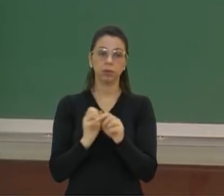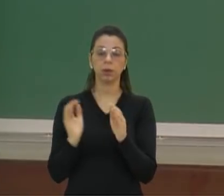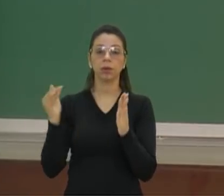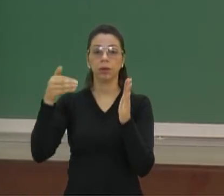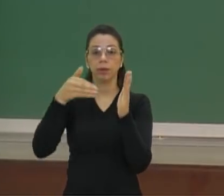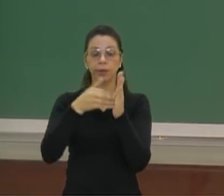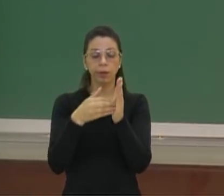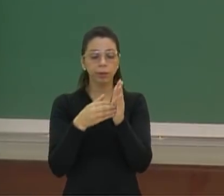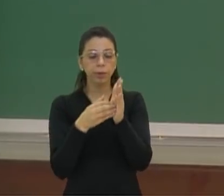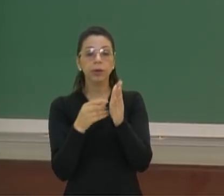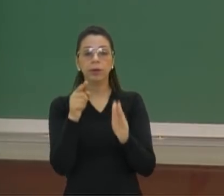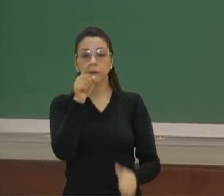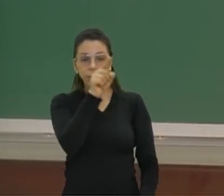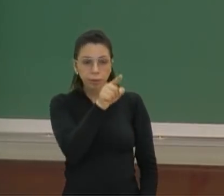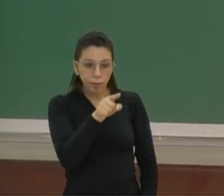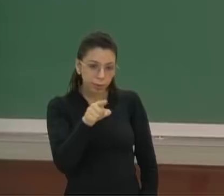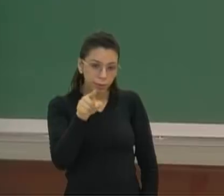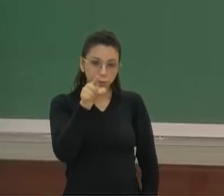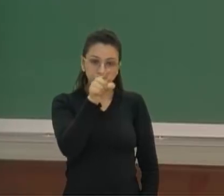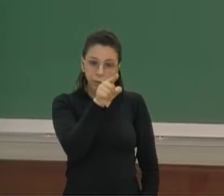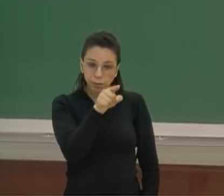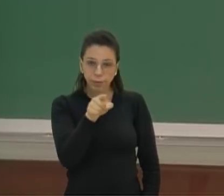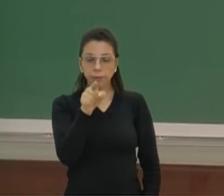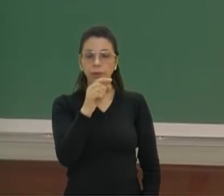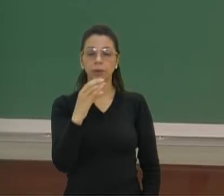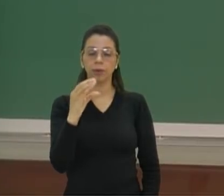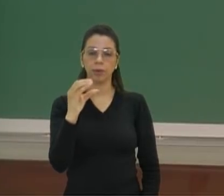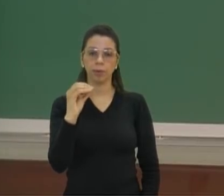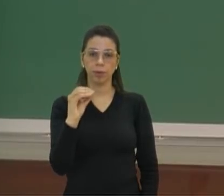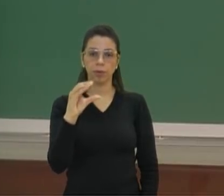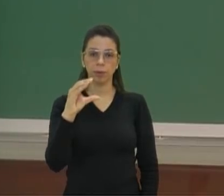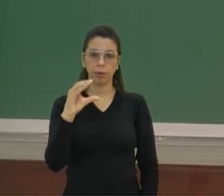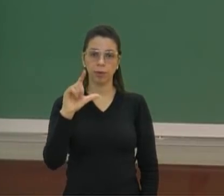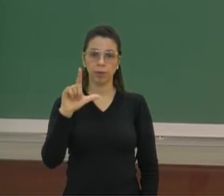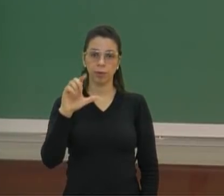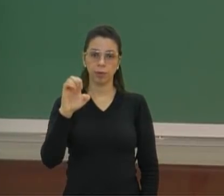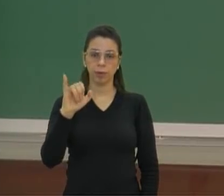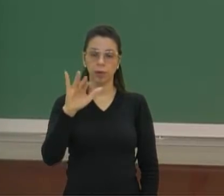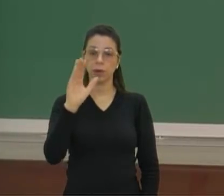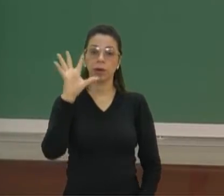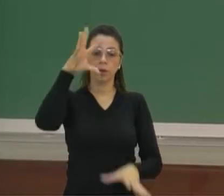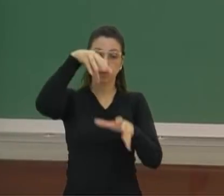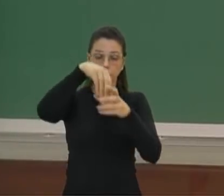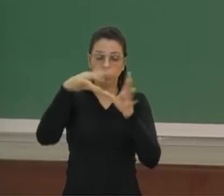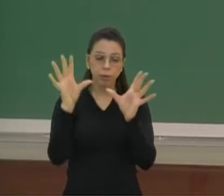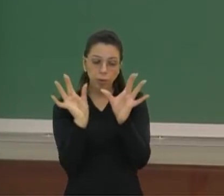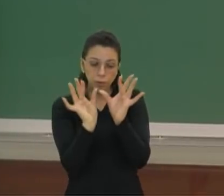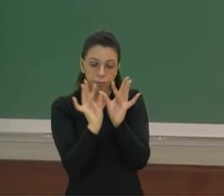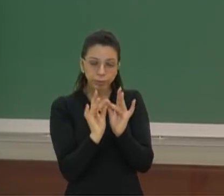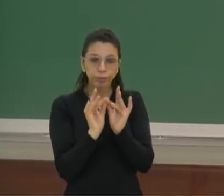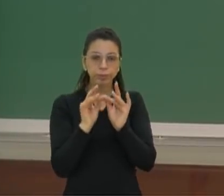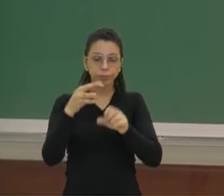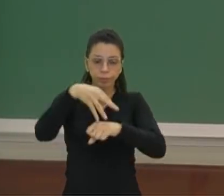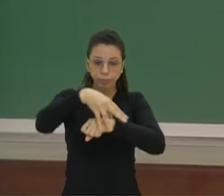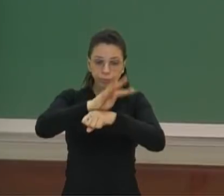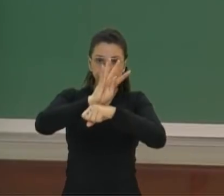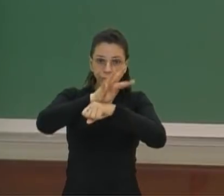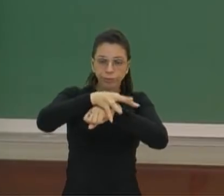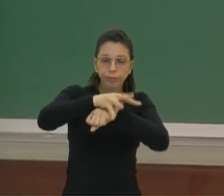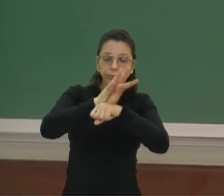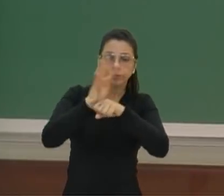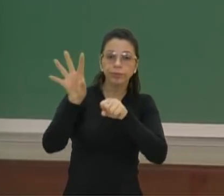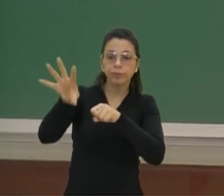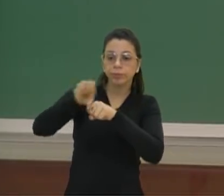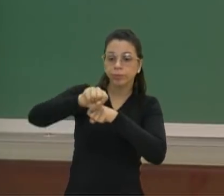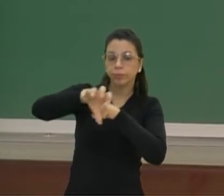nossa região chamada cóclea. Dentro tem um líquido que eu vou ter os mecanorreceptores que também vão vibrar e